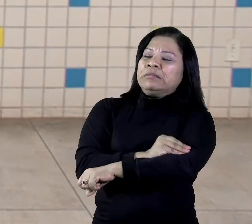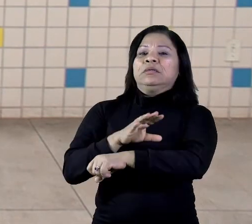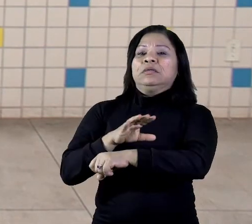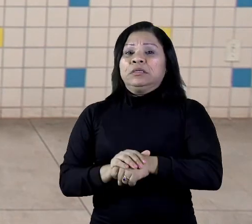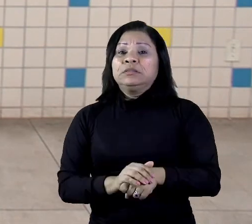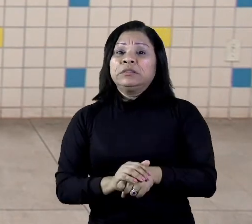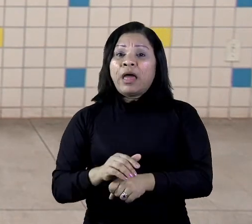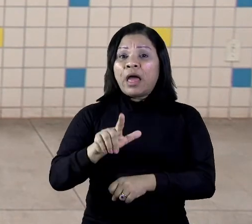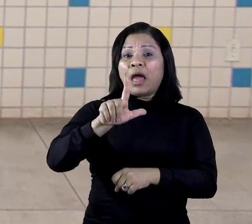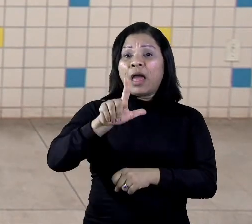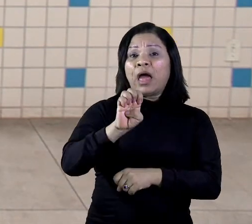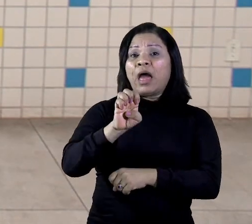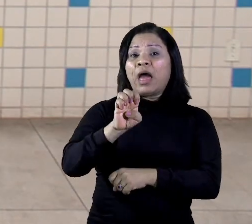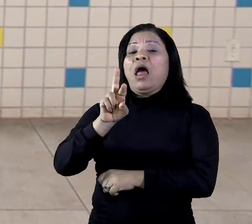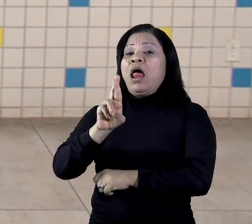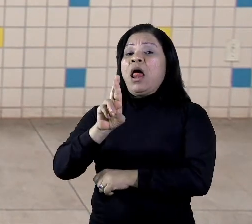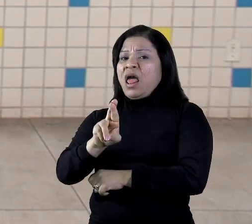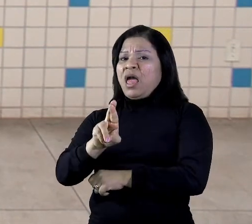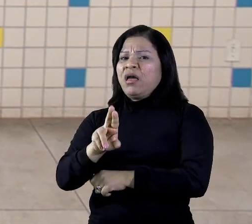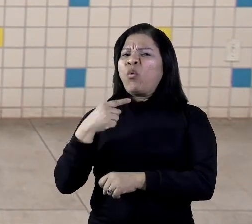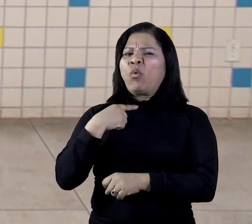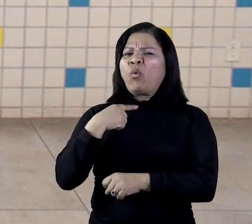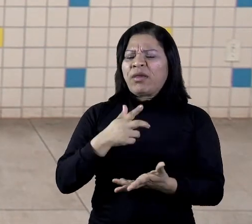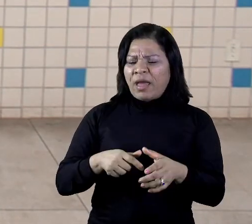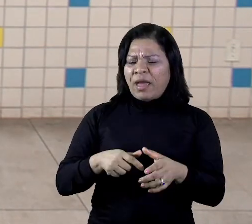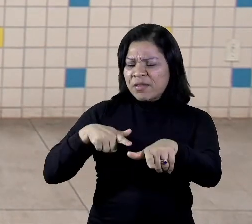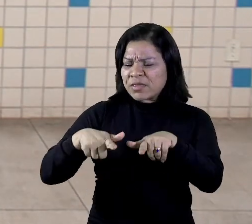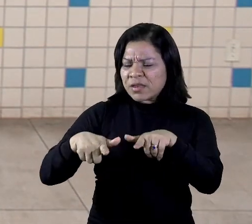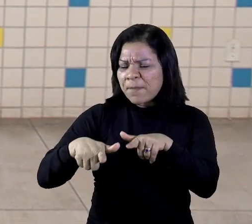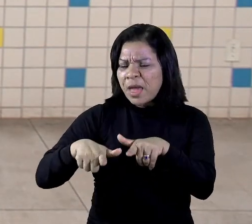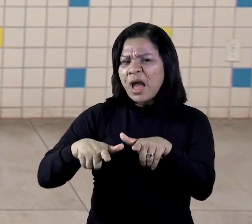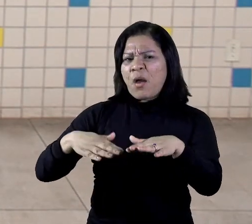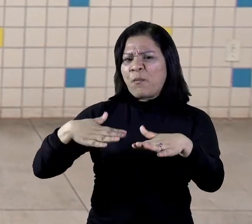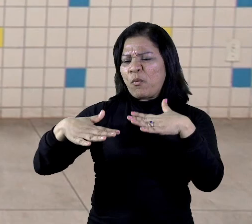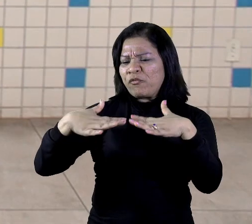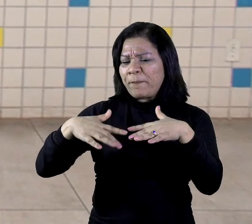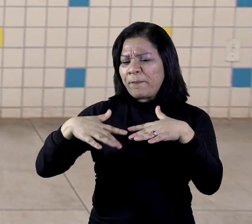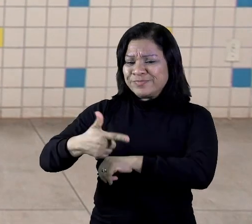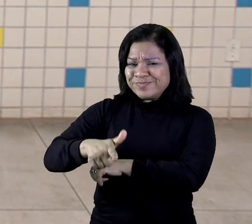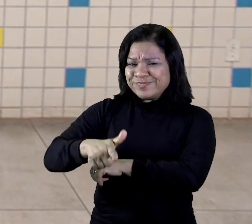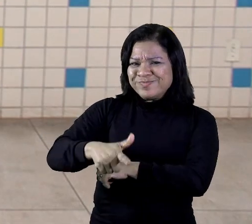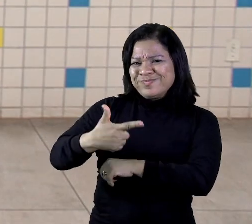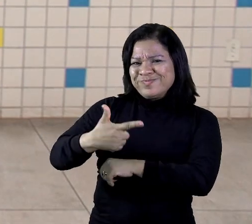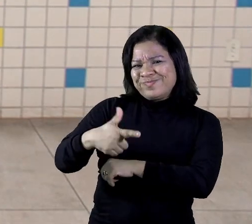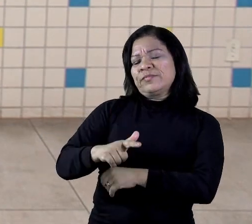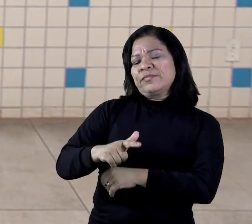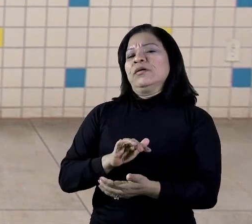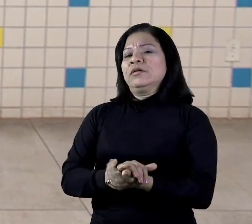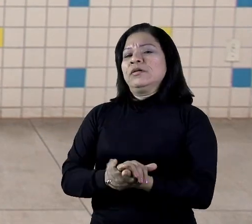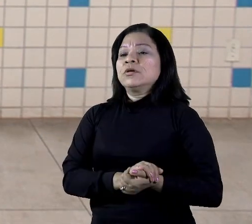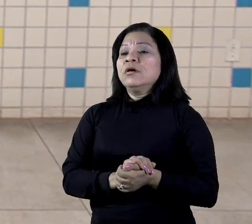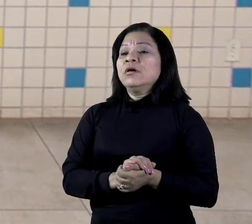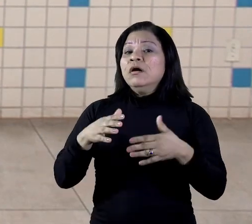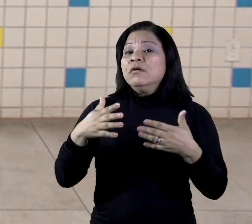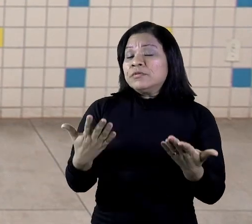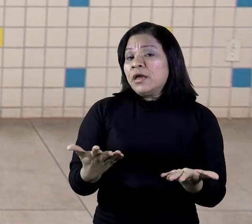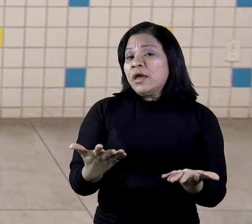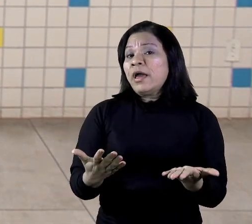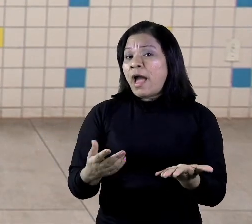né? Pode vir com o LER ou pode ser pura e simplesmente, né, 90% dos casos em